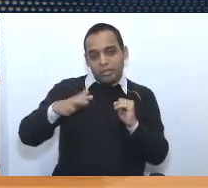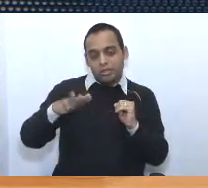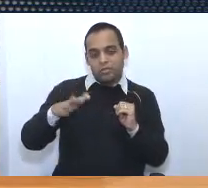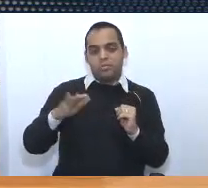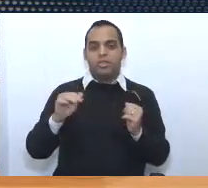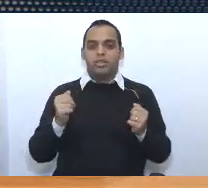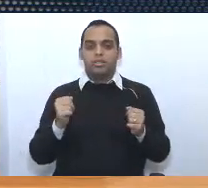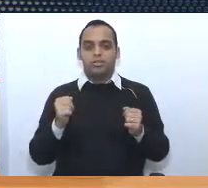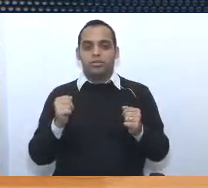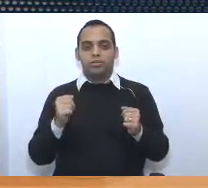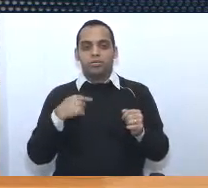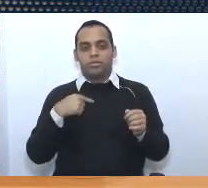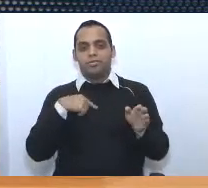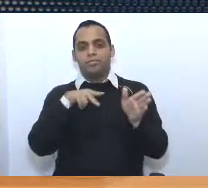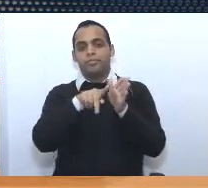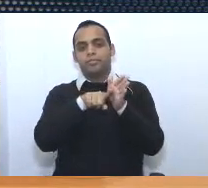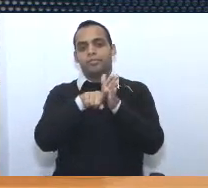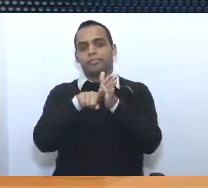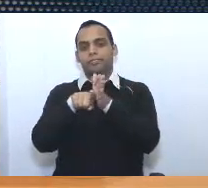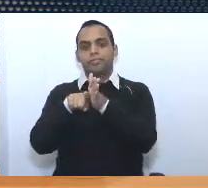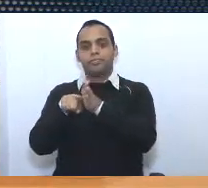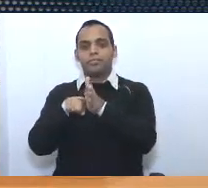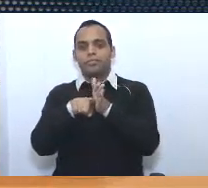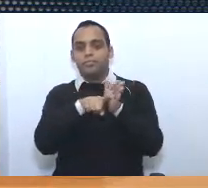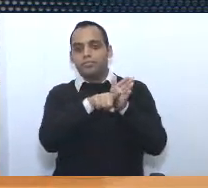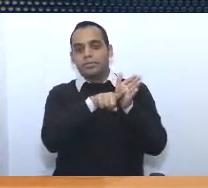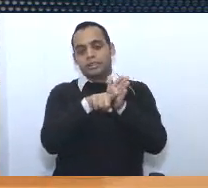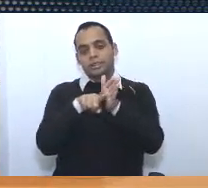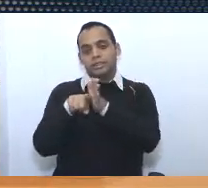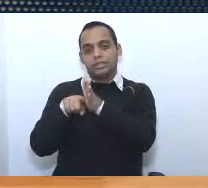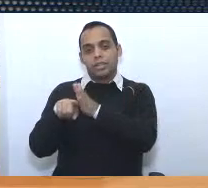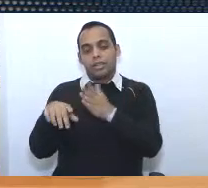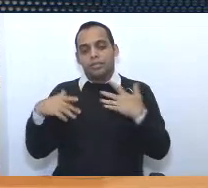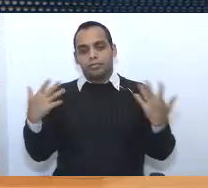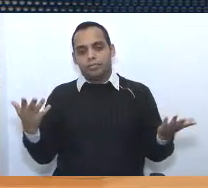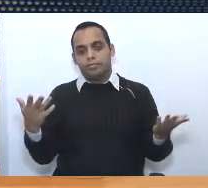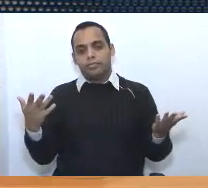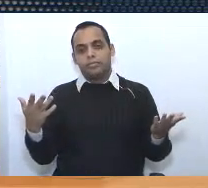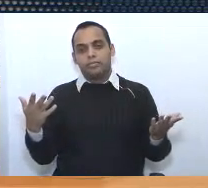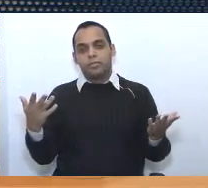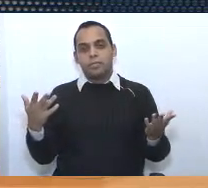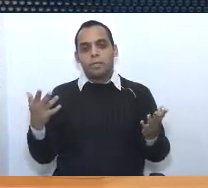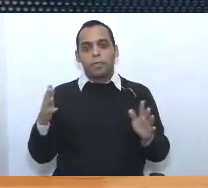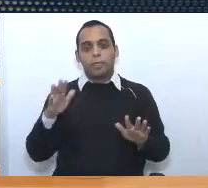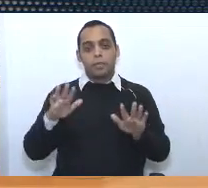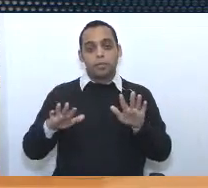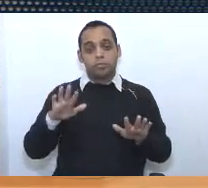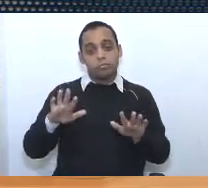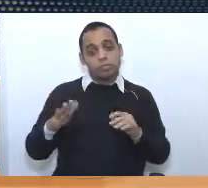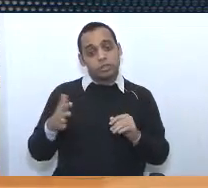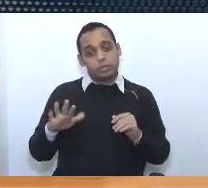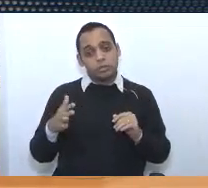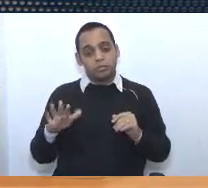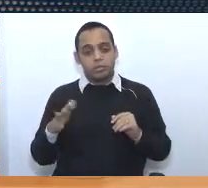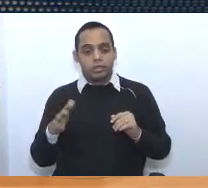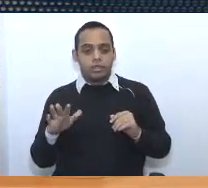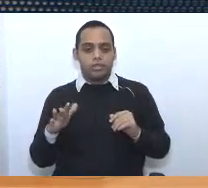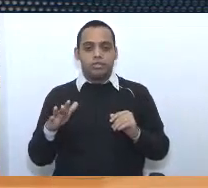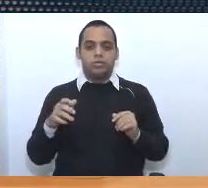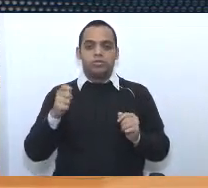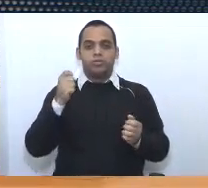existem jurisprudências dos dois lados, então nós optamos, por enquanto, em continuar fazendo